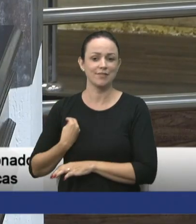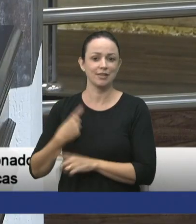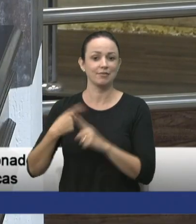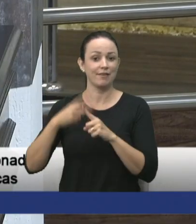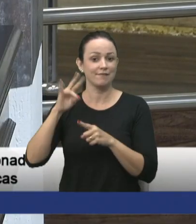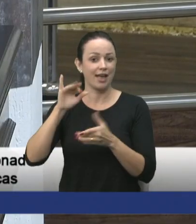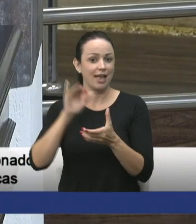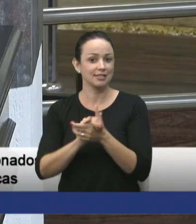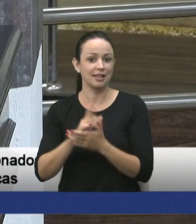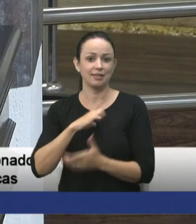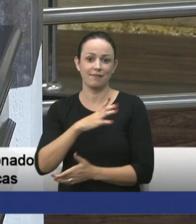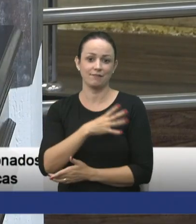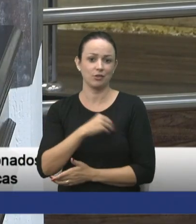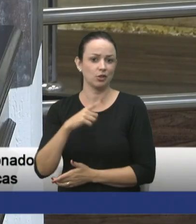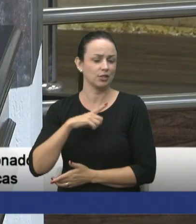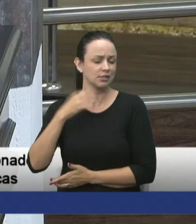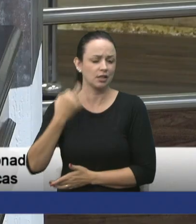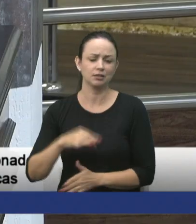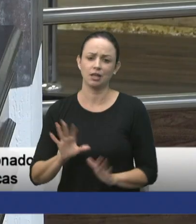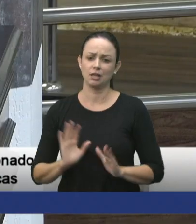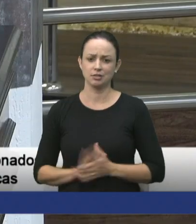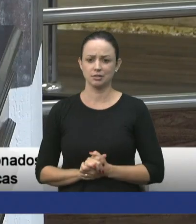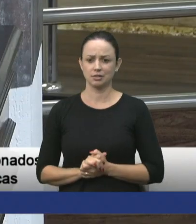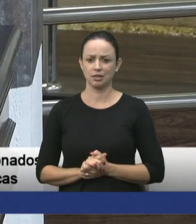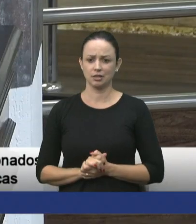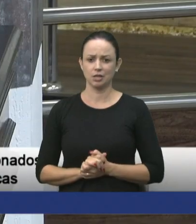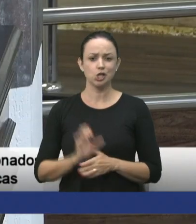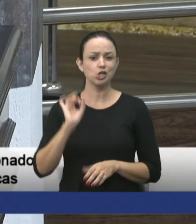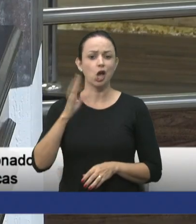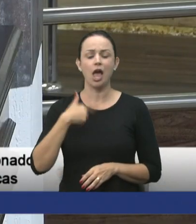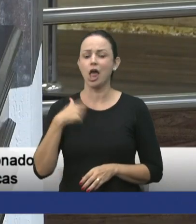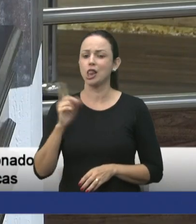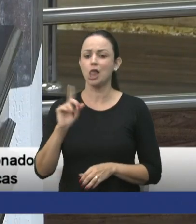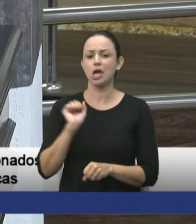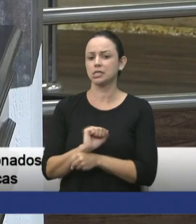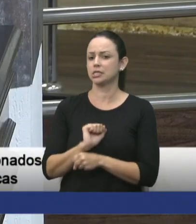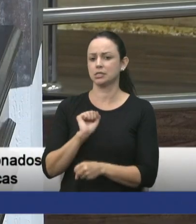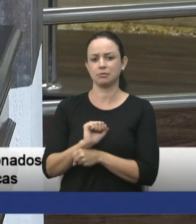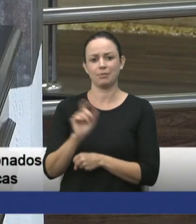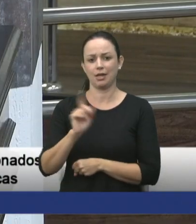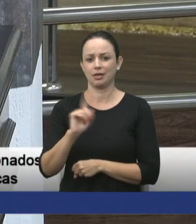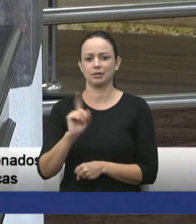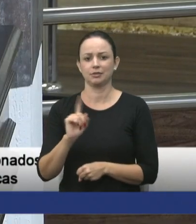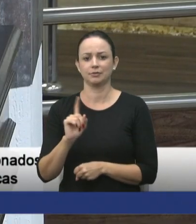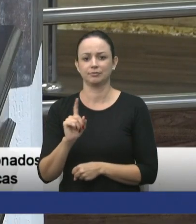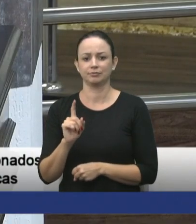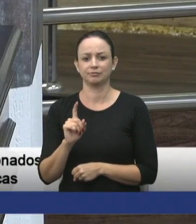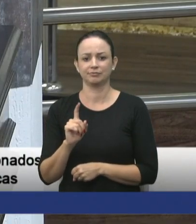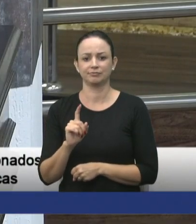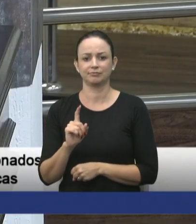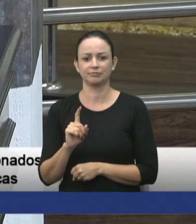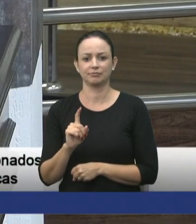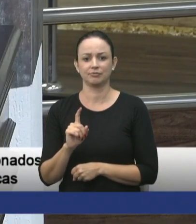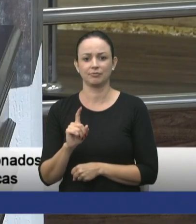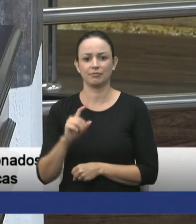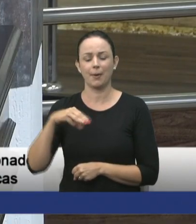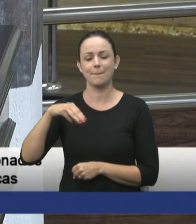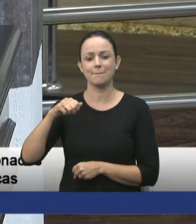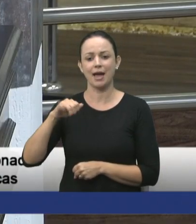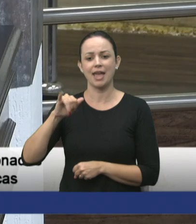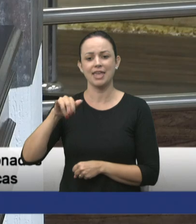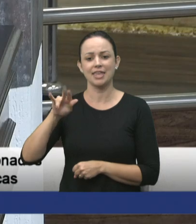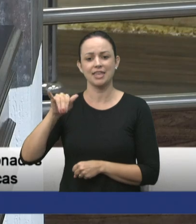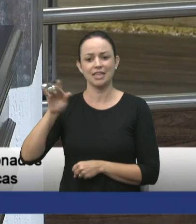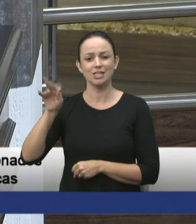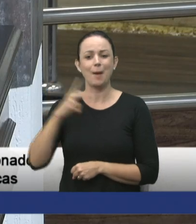ele vai ter filhos, eu tenho certeza disso. Só que eu não fiquei esperando. Né? A mãe Ingrid, a nossa